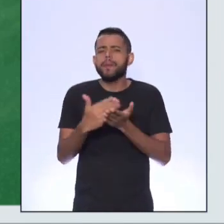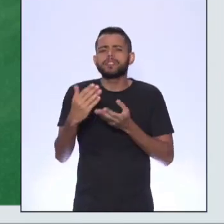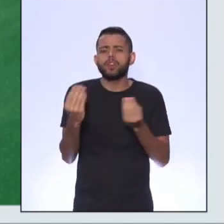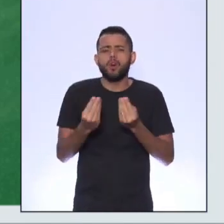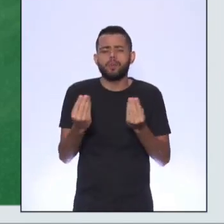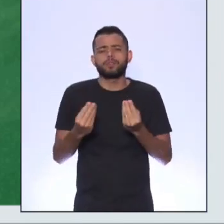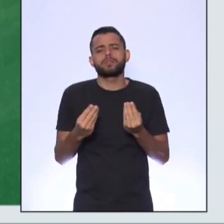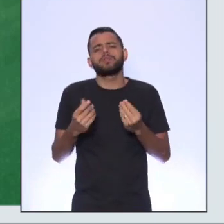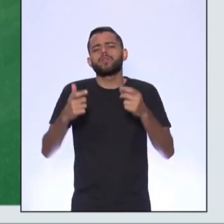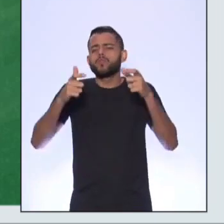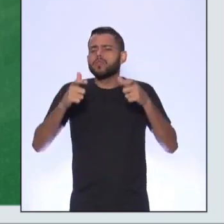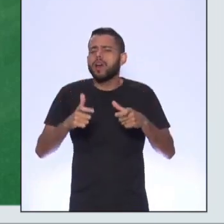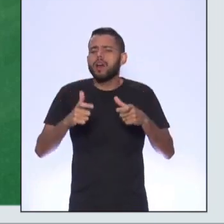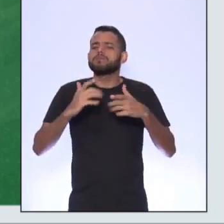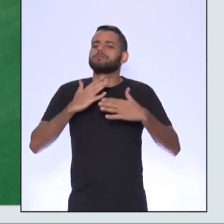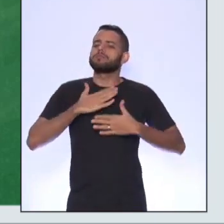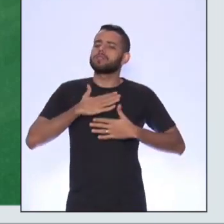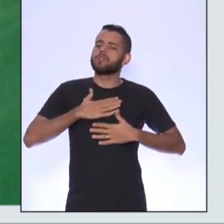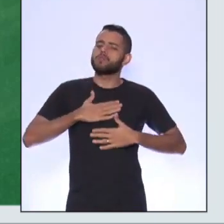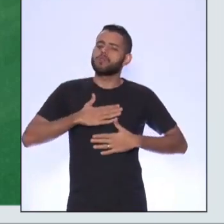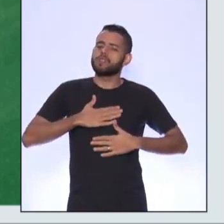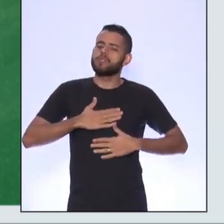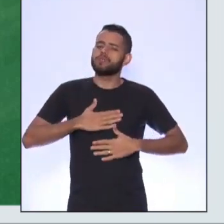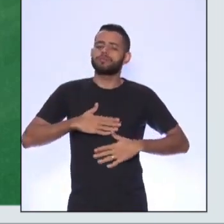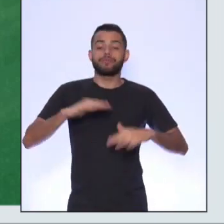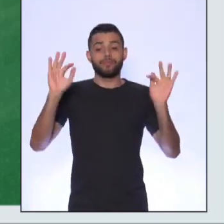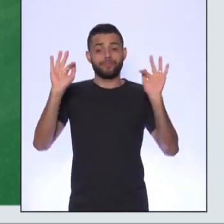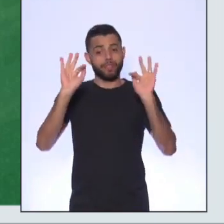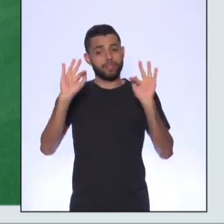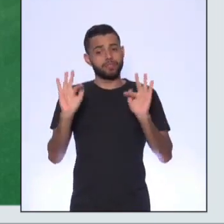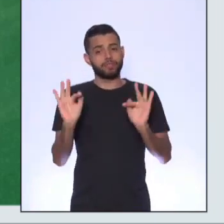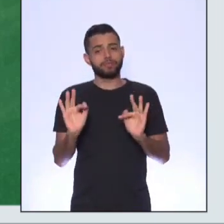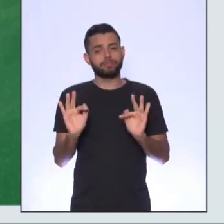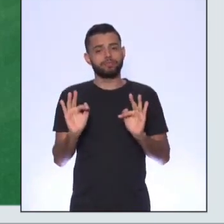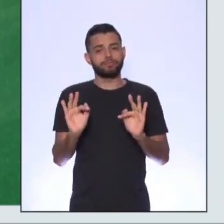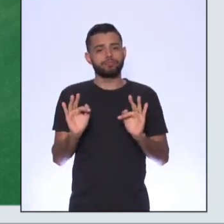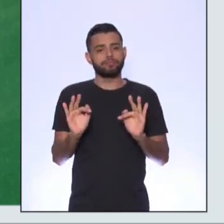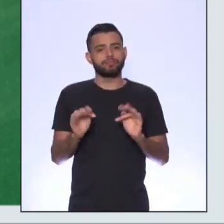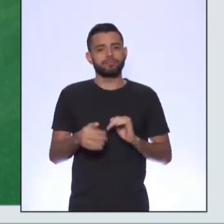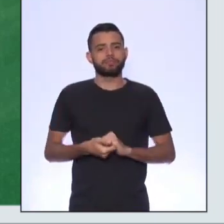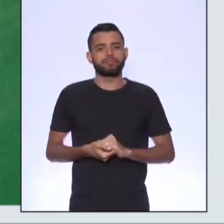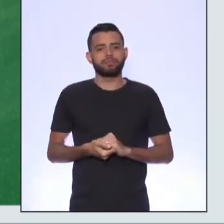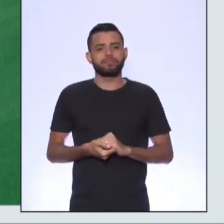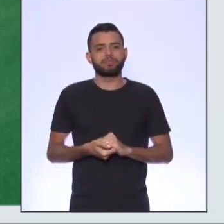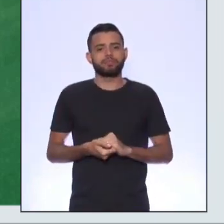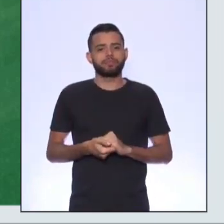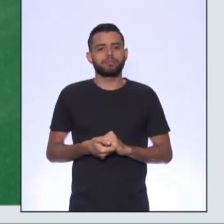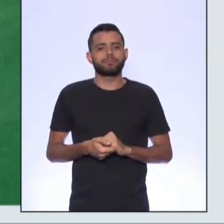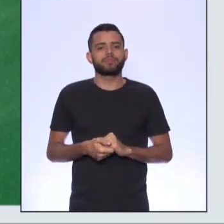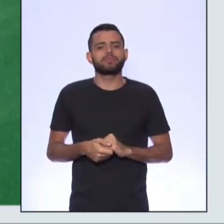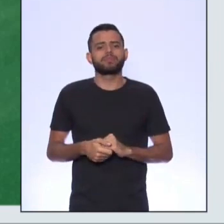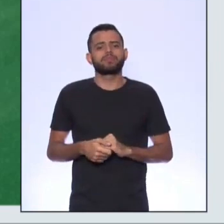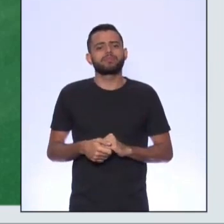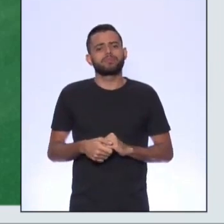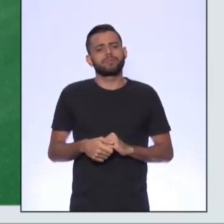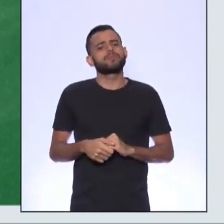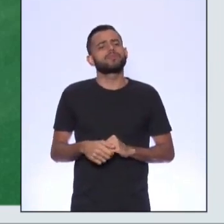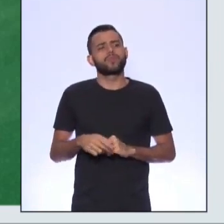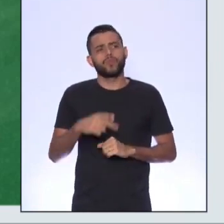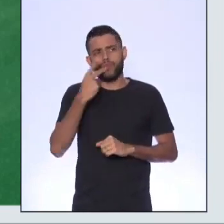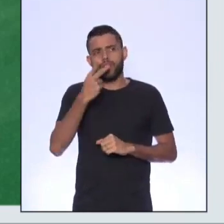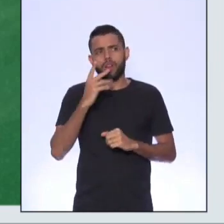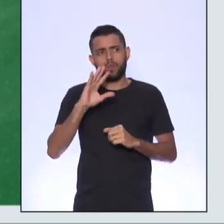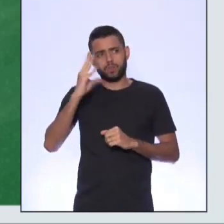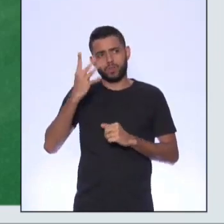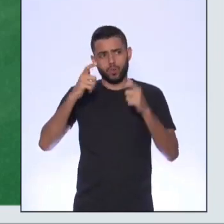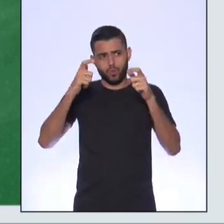já começa a envolver sensorialmente o leitor, né? Isso que eu vou falar aconteceu num lugar tranquilo e